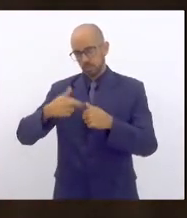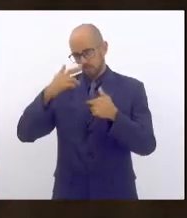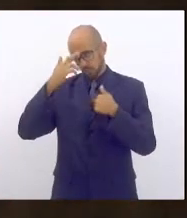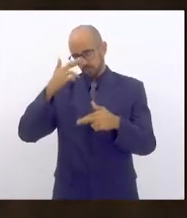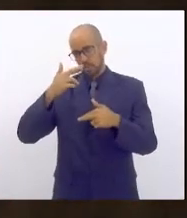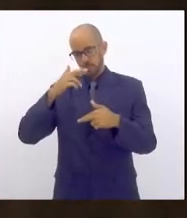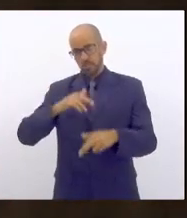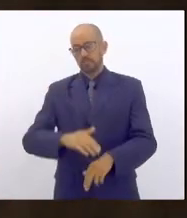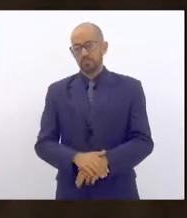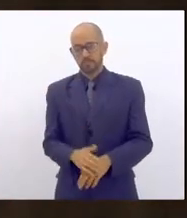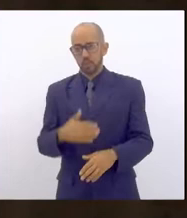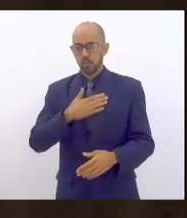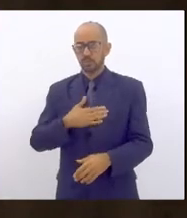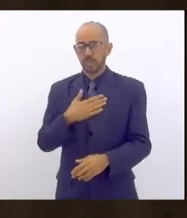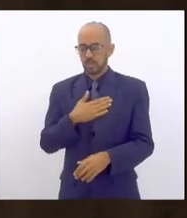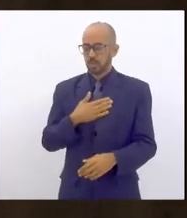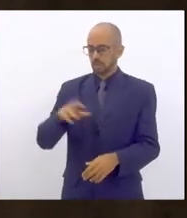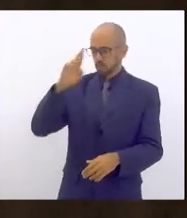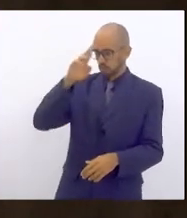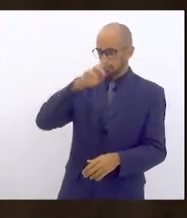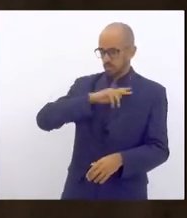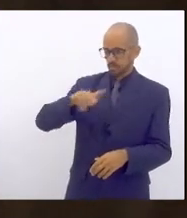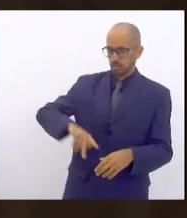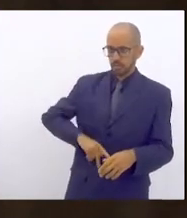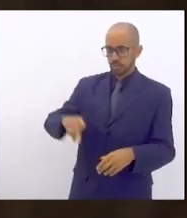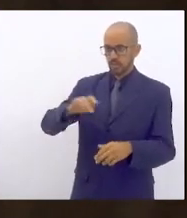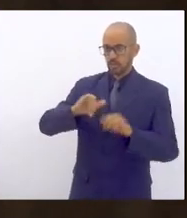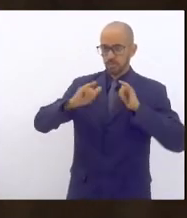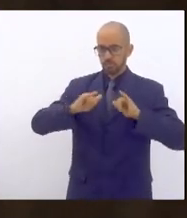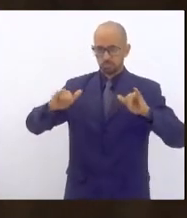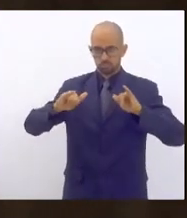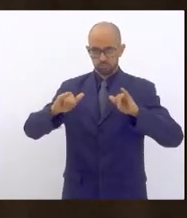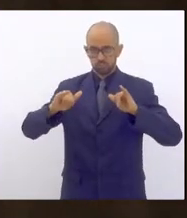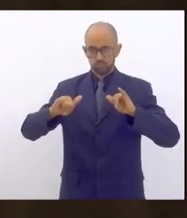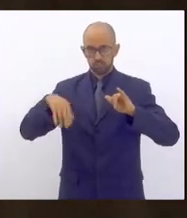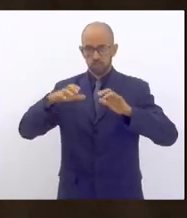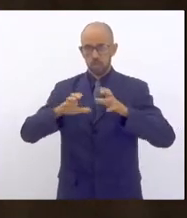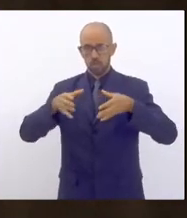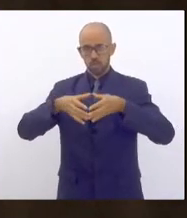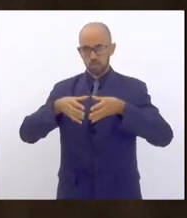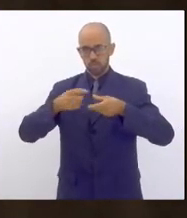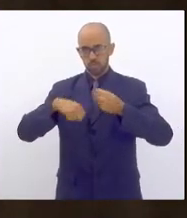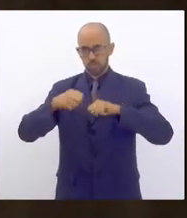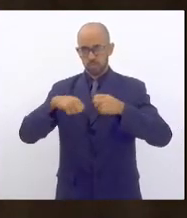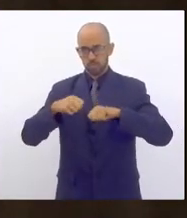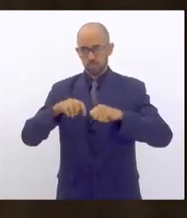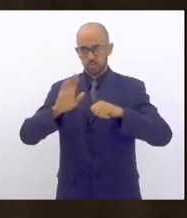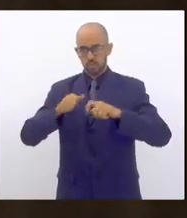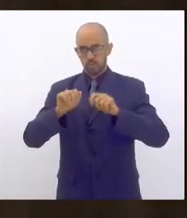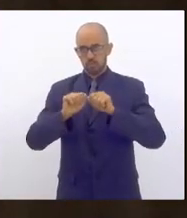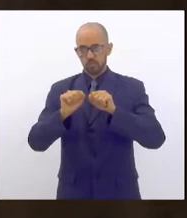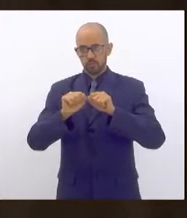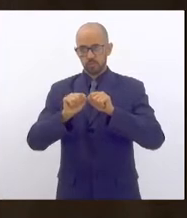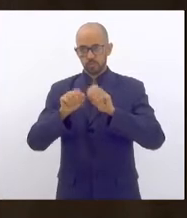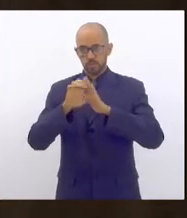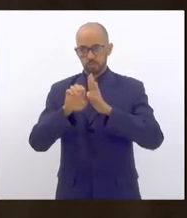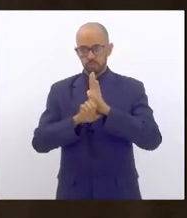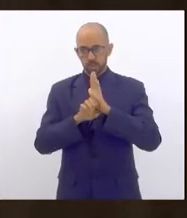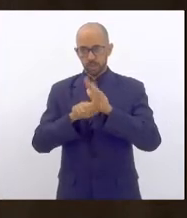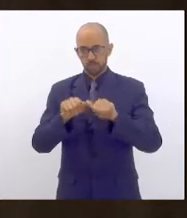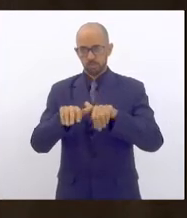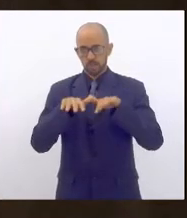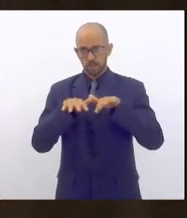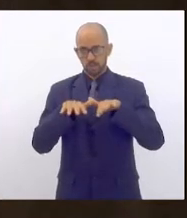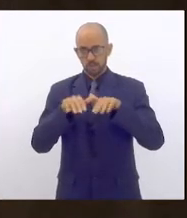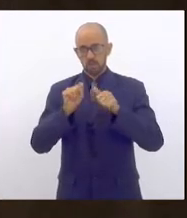quero, senhor presidente, dar um parecer pela Comissão de Economia. Eu já fiz emenda de plenário, me inscrevi para discutir, vou fazer